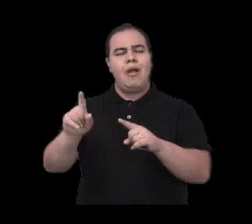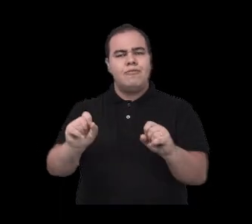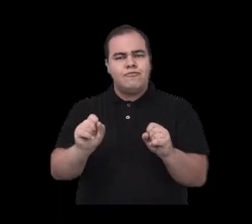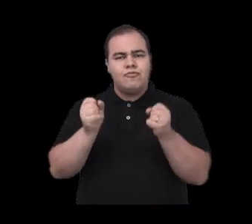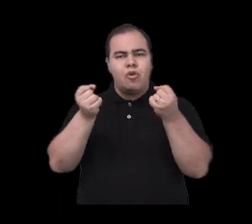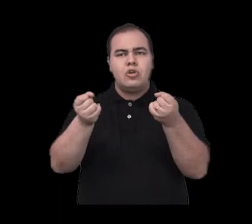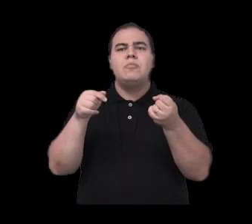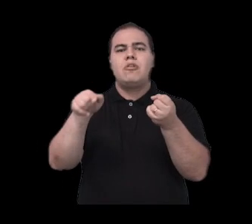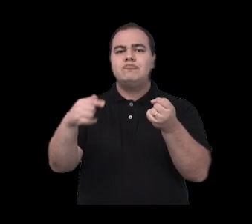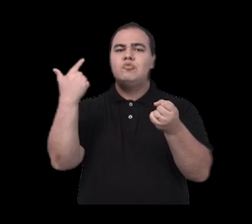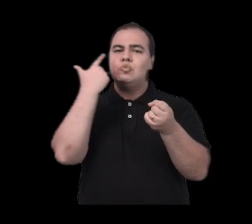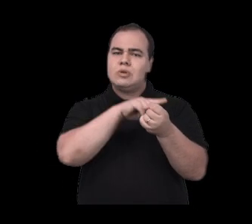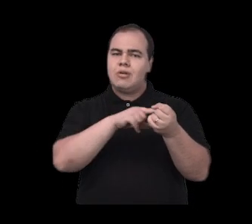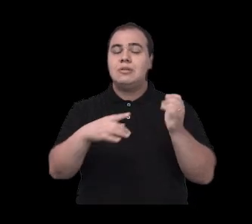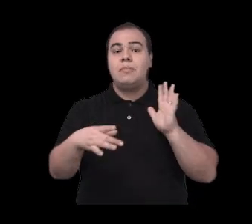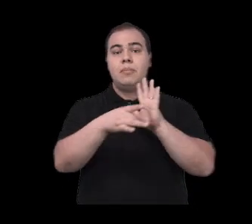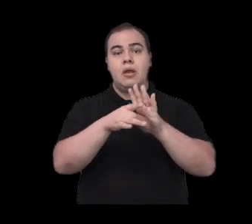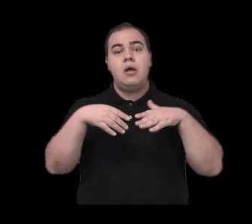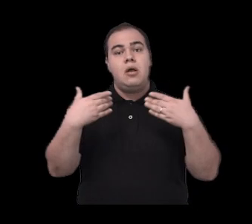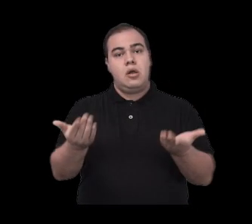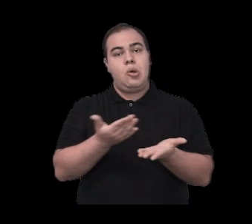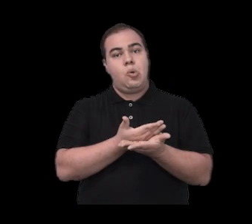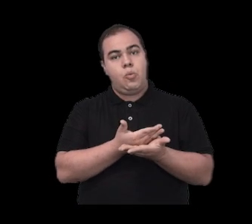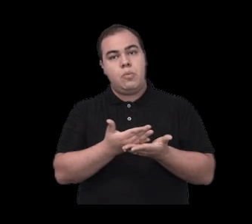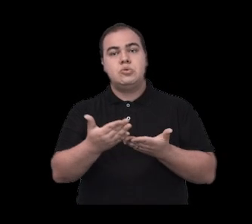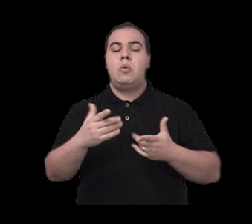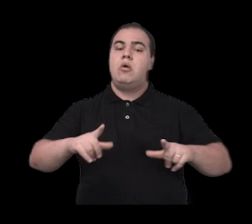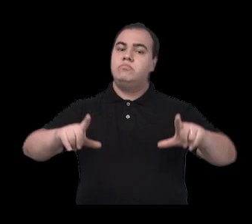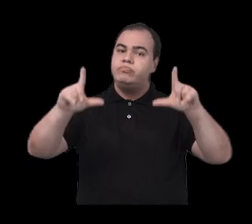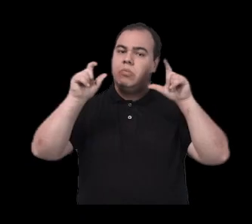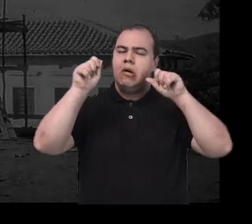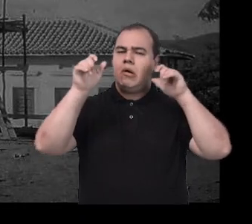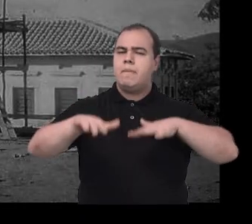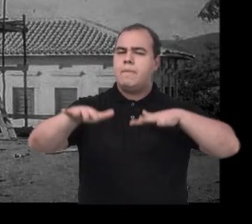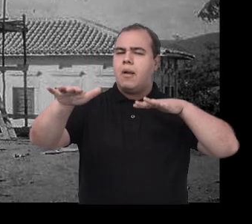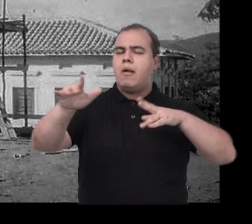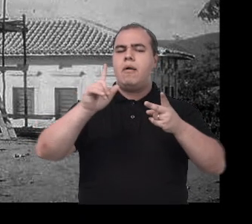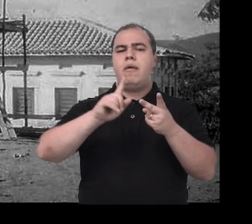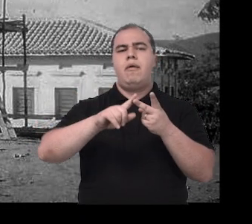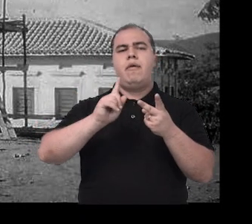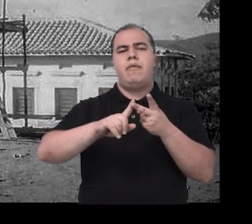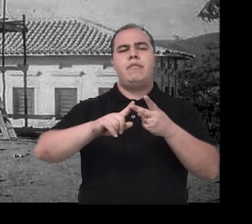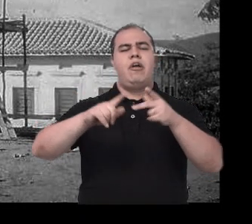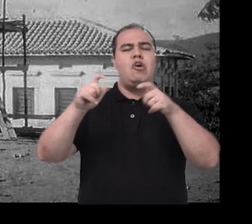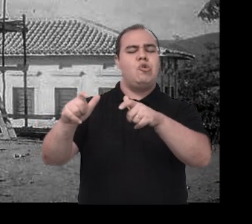esforços para que isso fosse implementado mesmo. E aí começou a campanha,